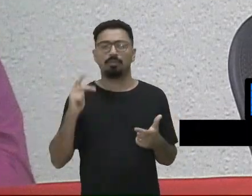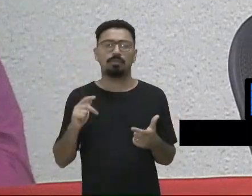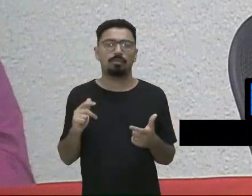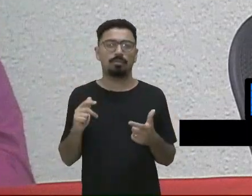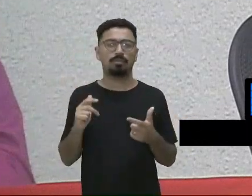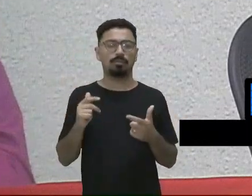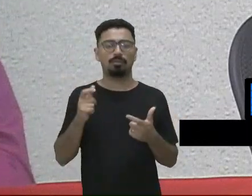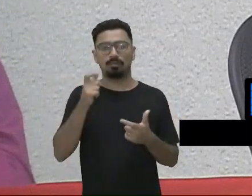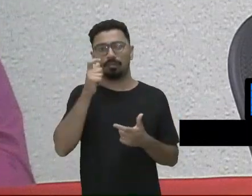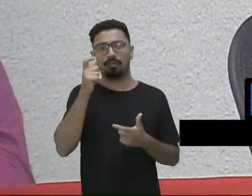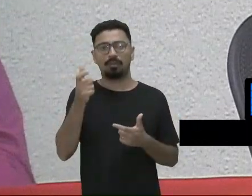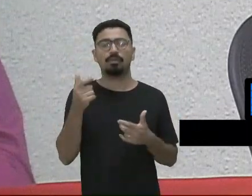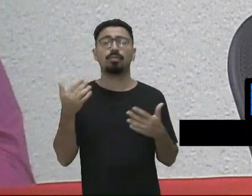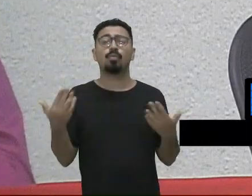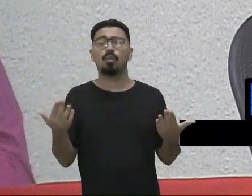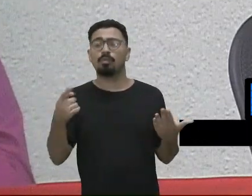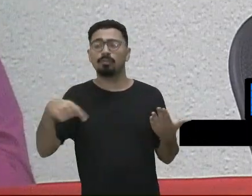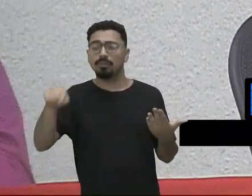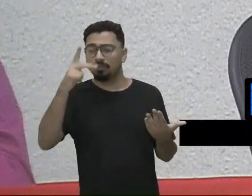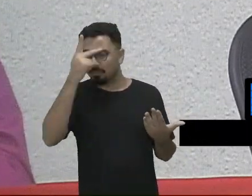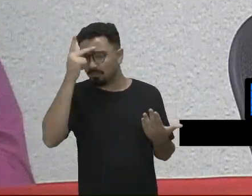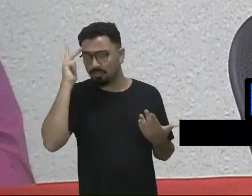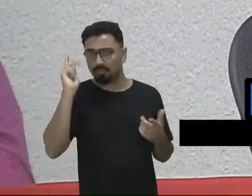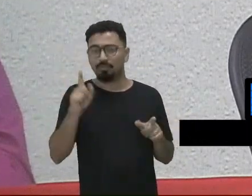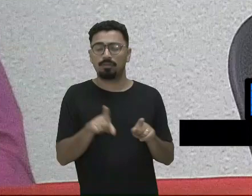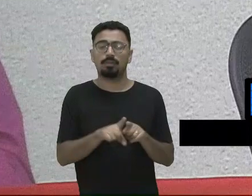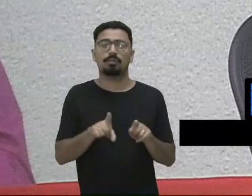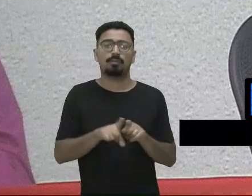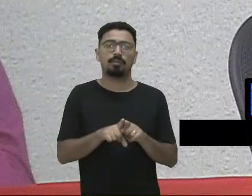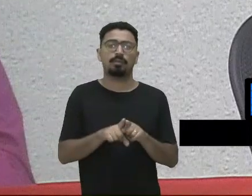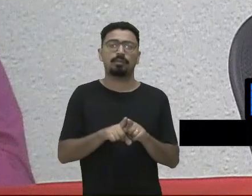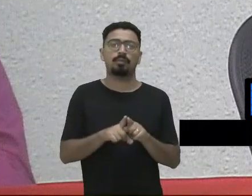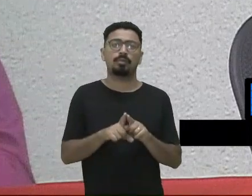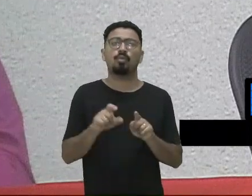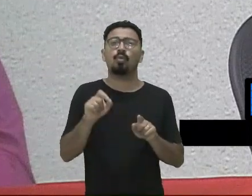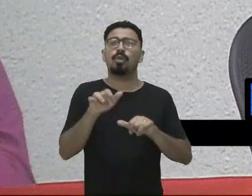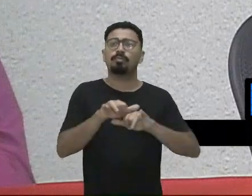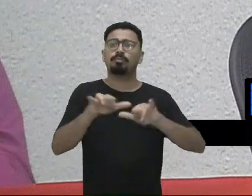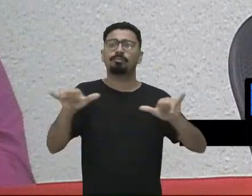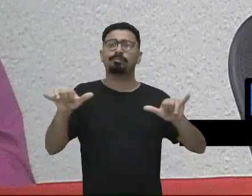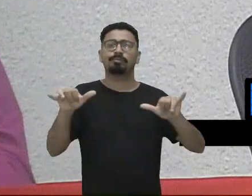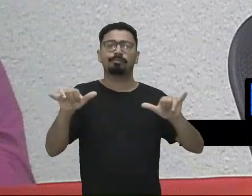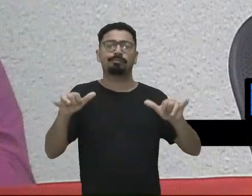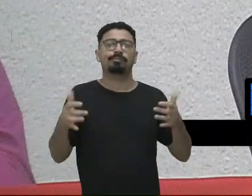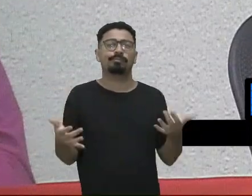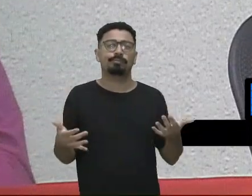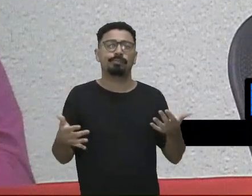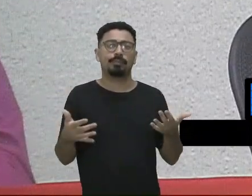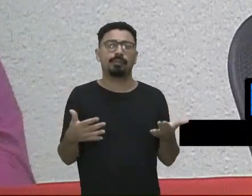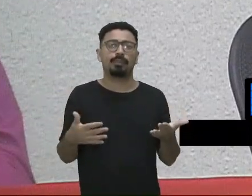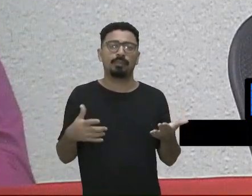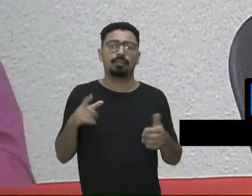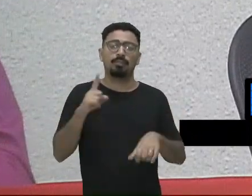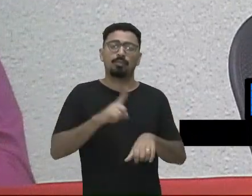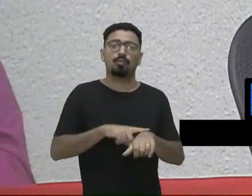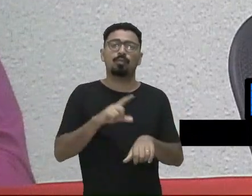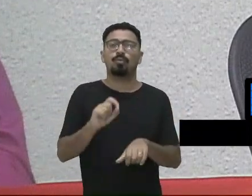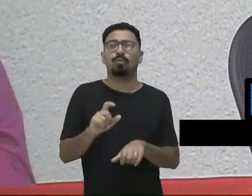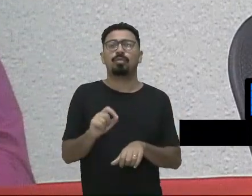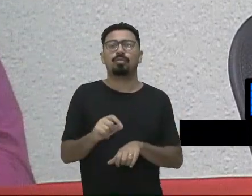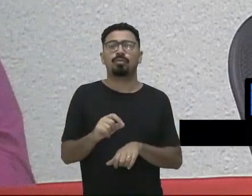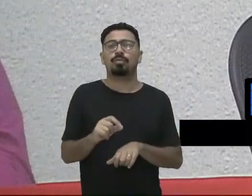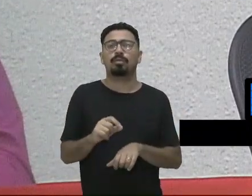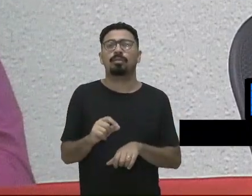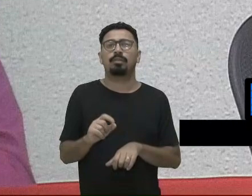o interesse delas, qual a mensagem que é passada a partir do momento em que